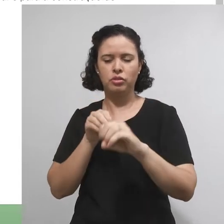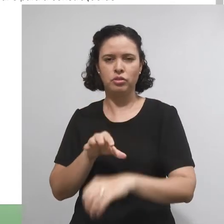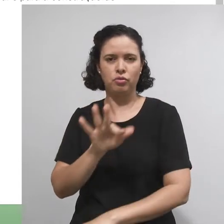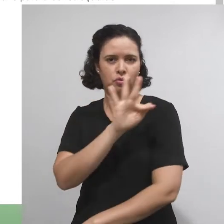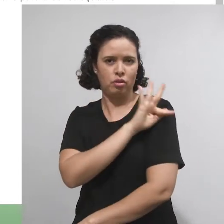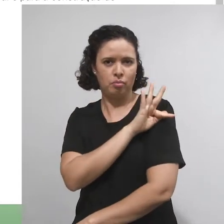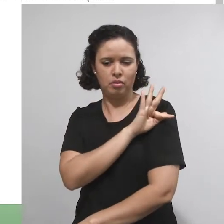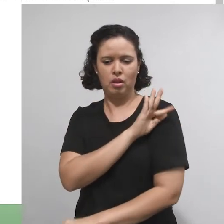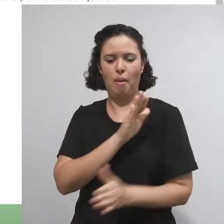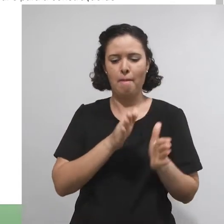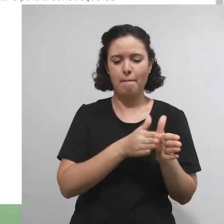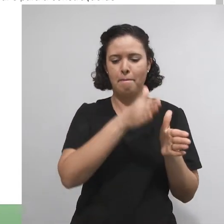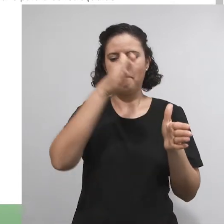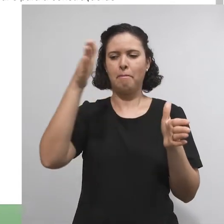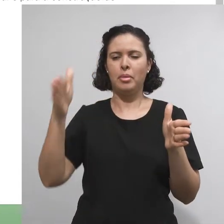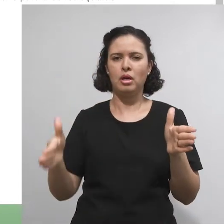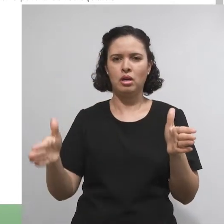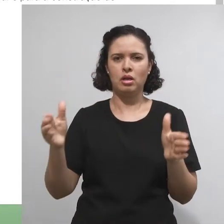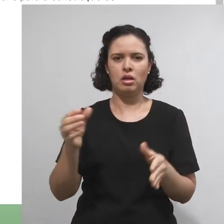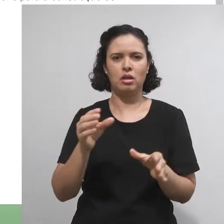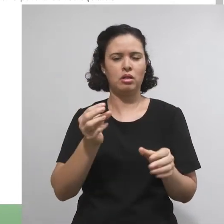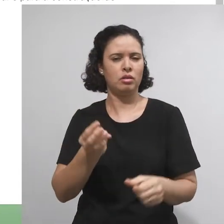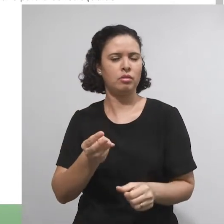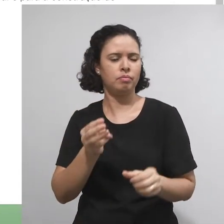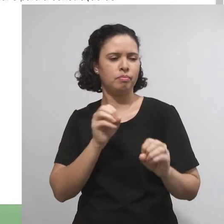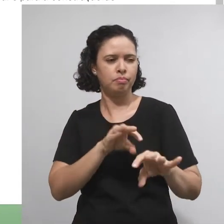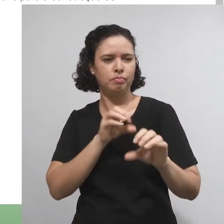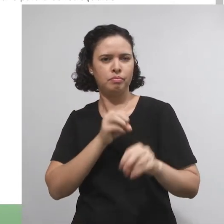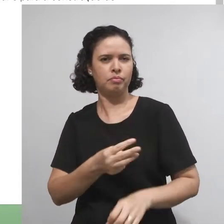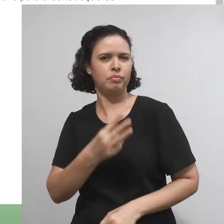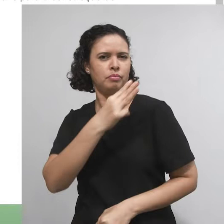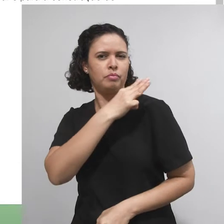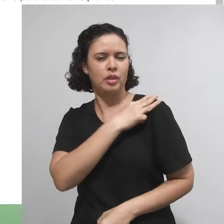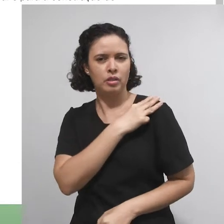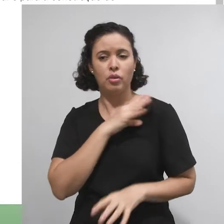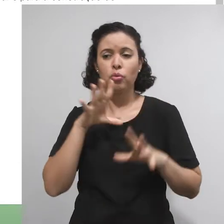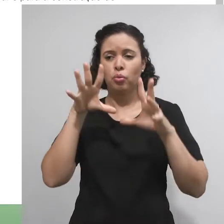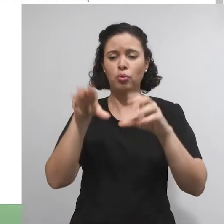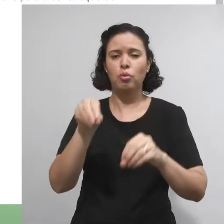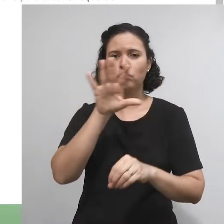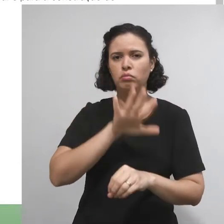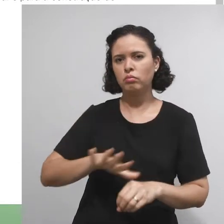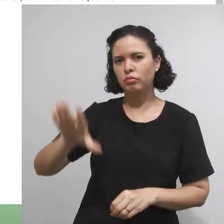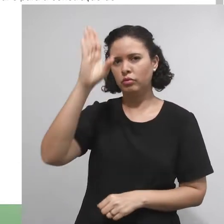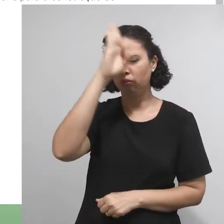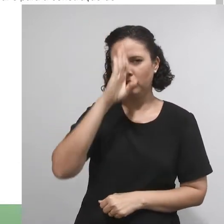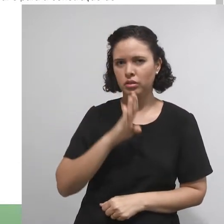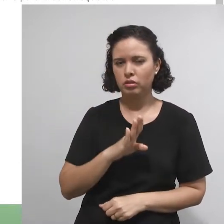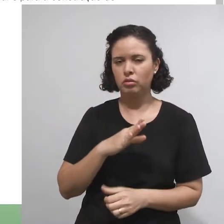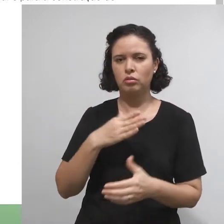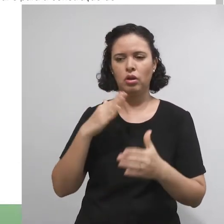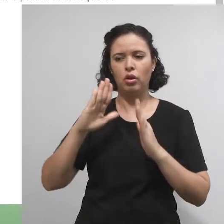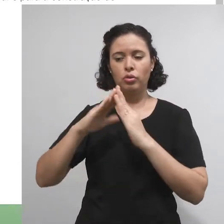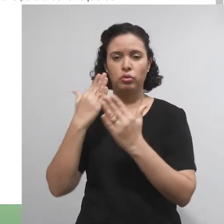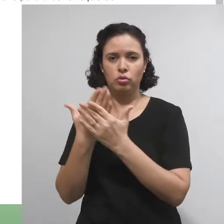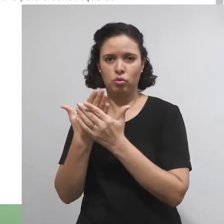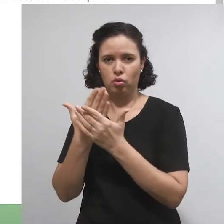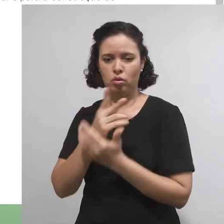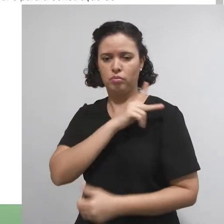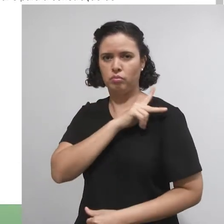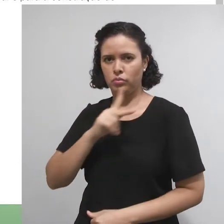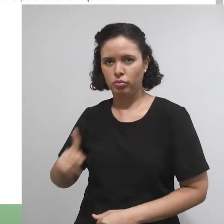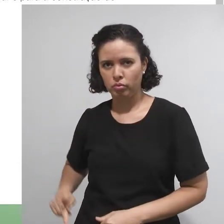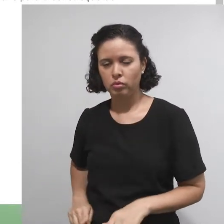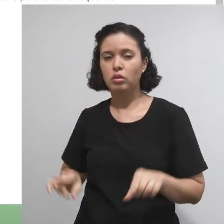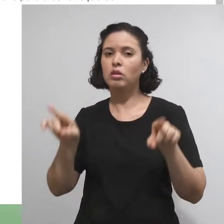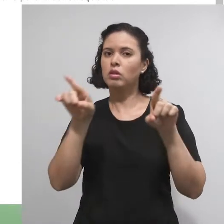forma de organização da estrutura curricular brasileira, tanto em escolas públicas quanto